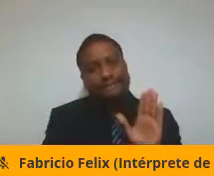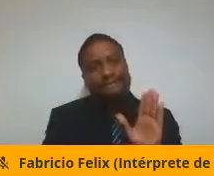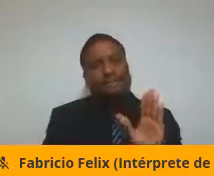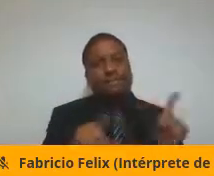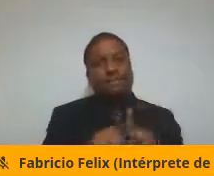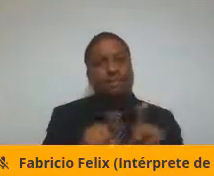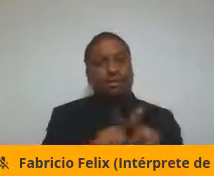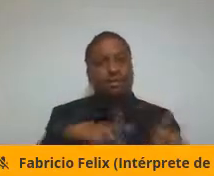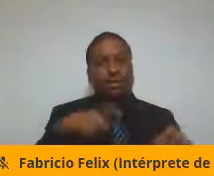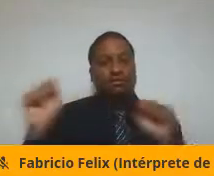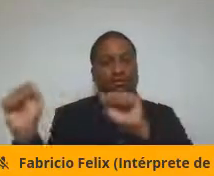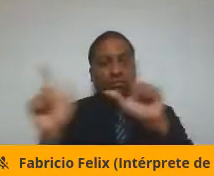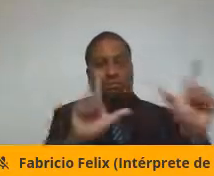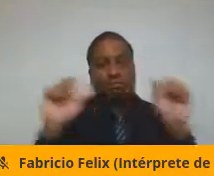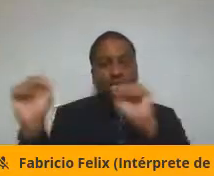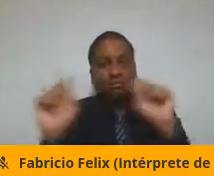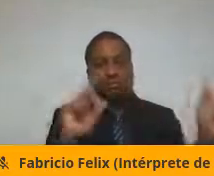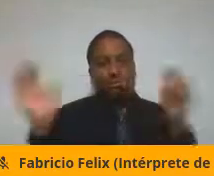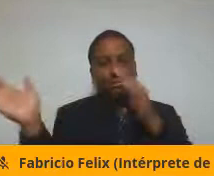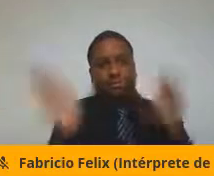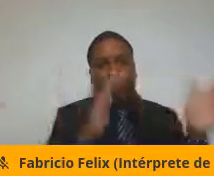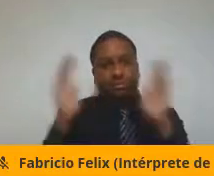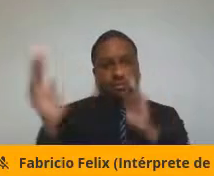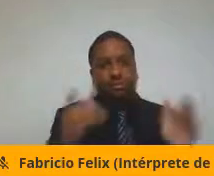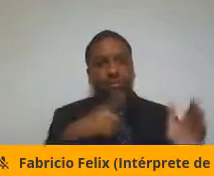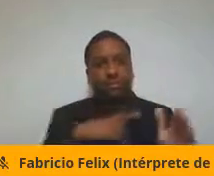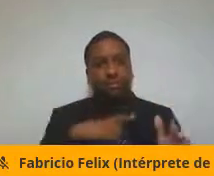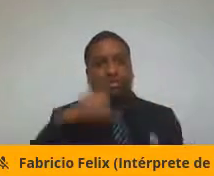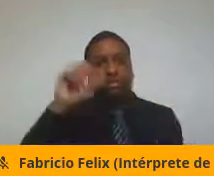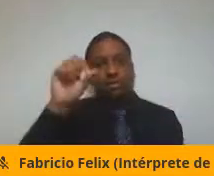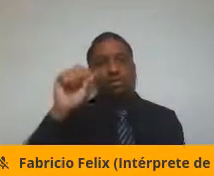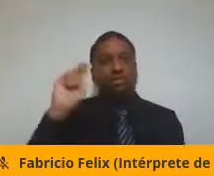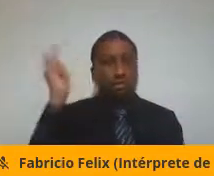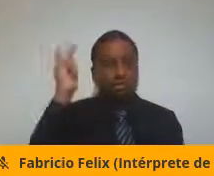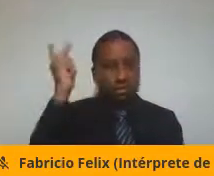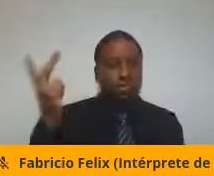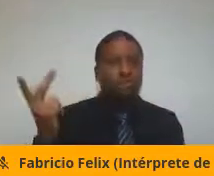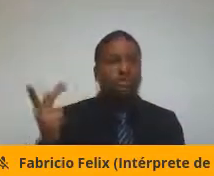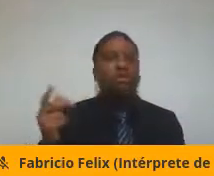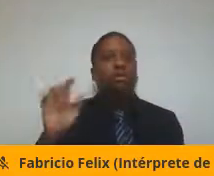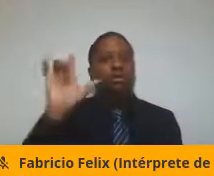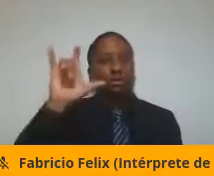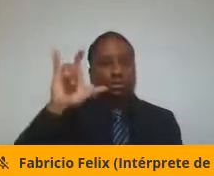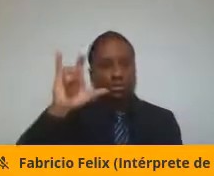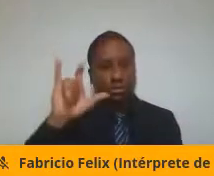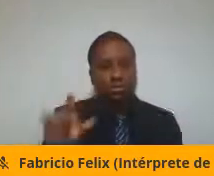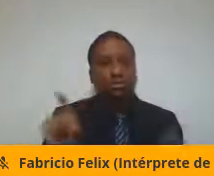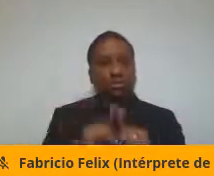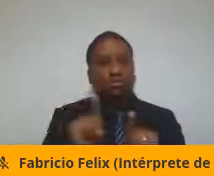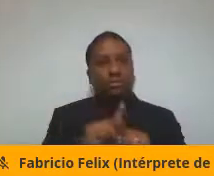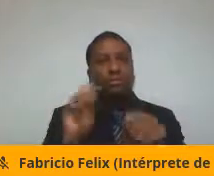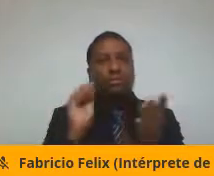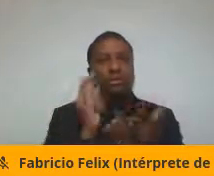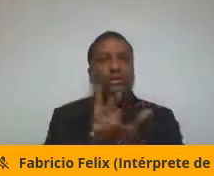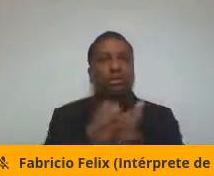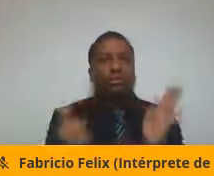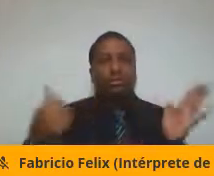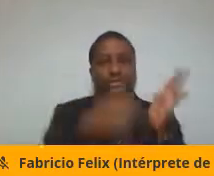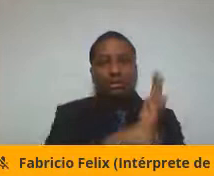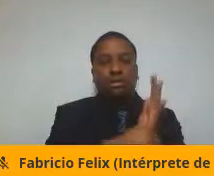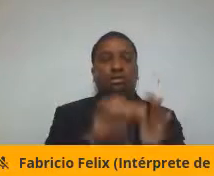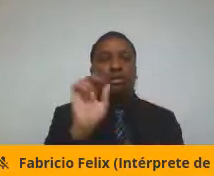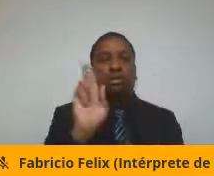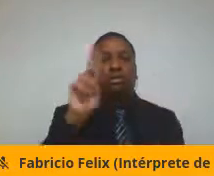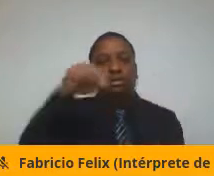uns slidezinhos também que estão passando pelos stories, pelo meu, quem tiver, mas eu sempre marco a Uncisal, mostrando